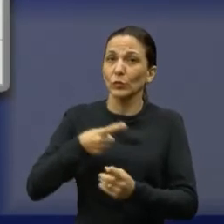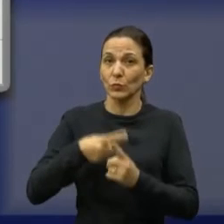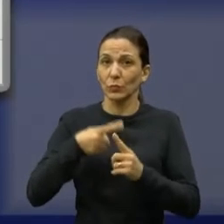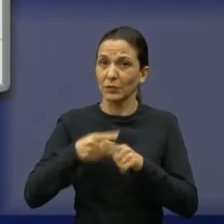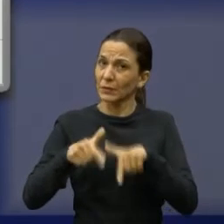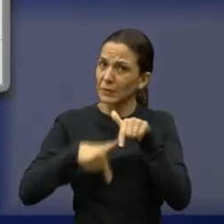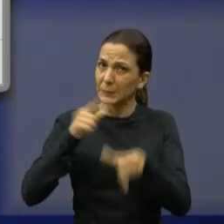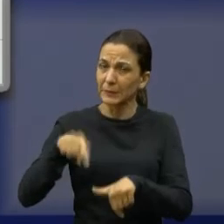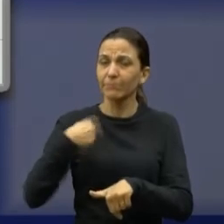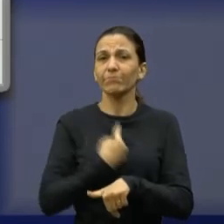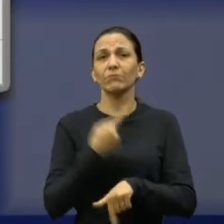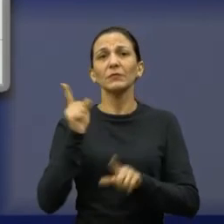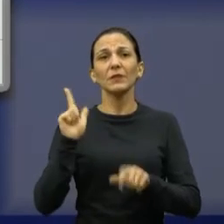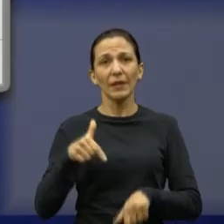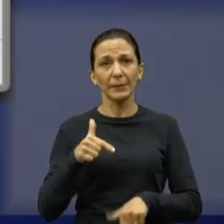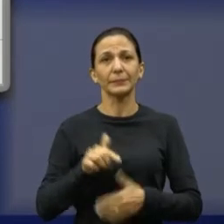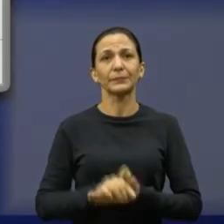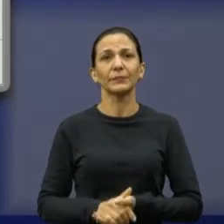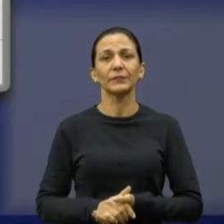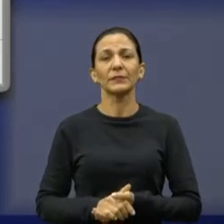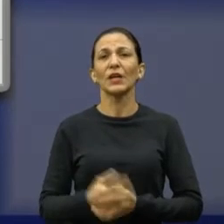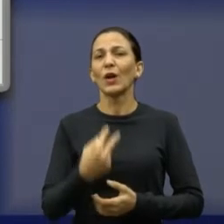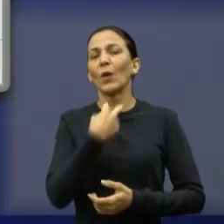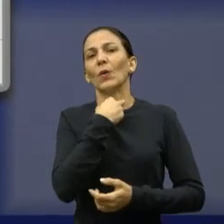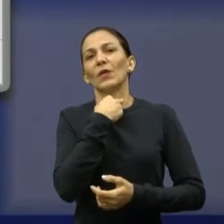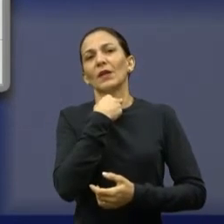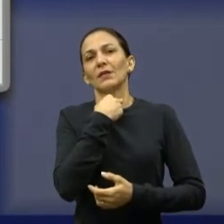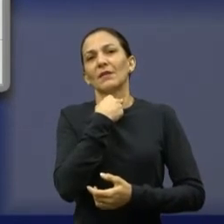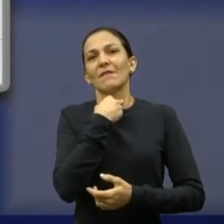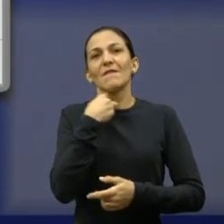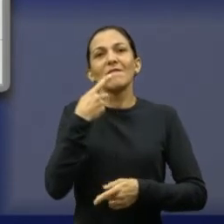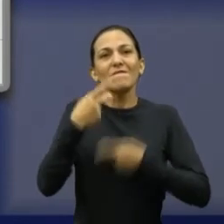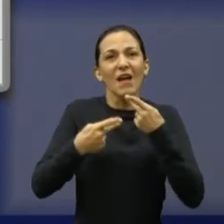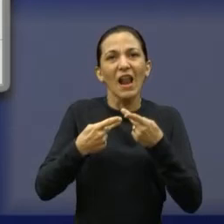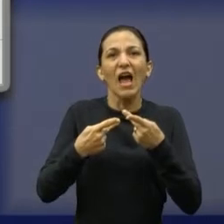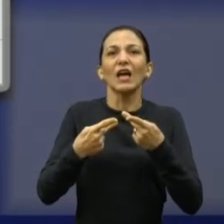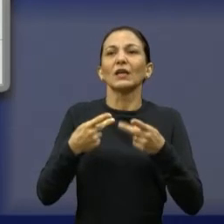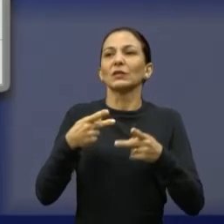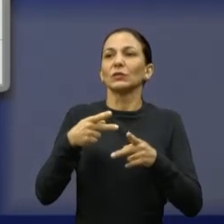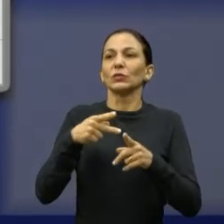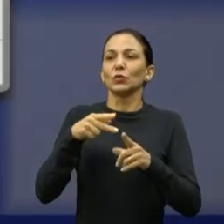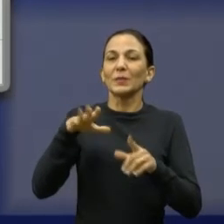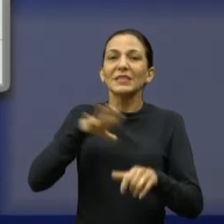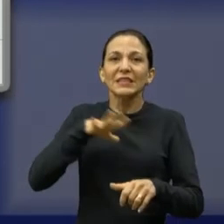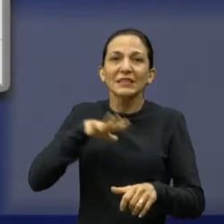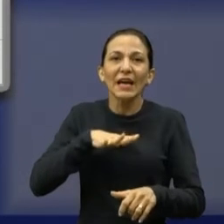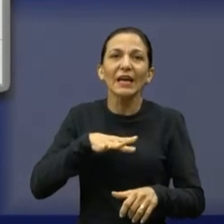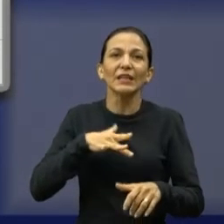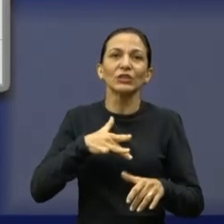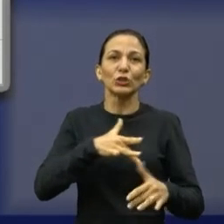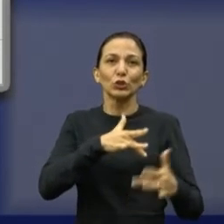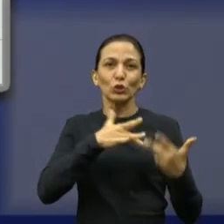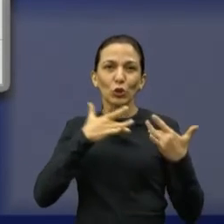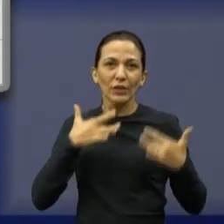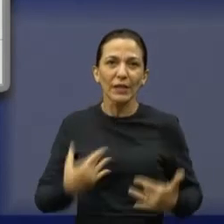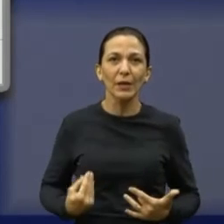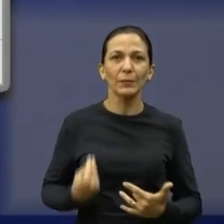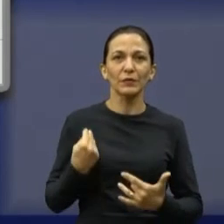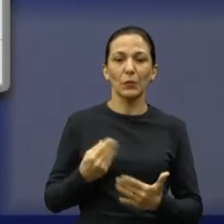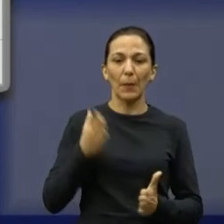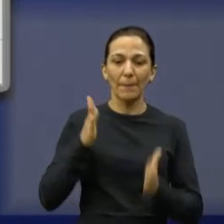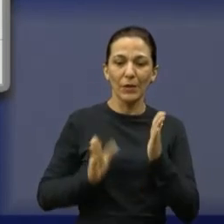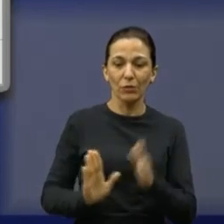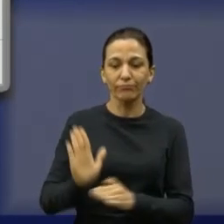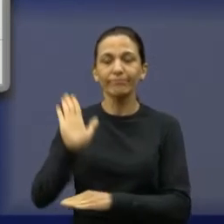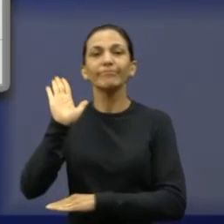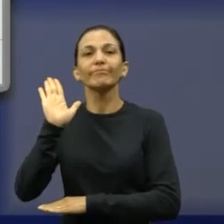nosso trabalho. Não dá para pregar uma cidade solidária e participativa apenas em época de eleição. A cidade que